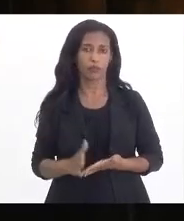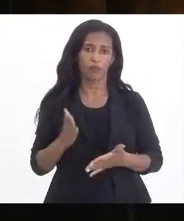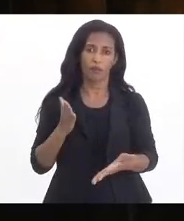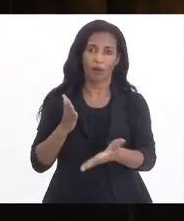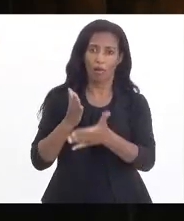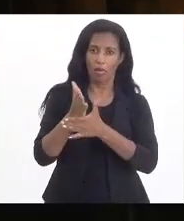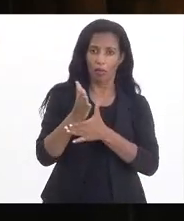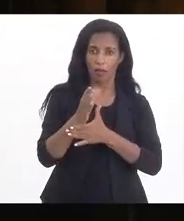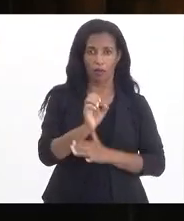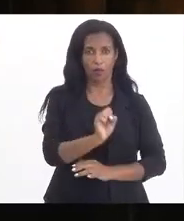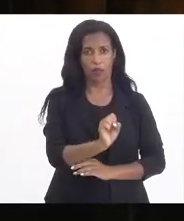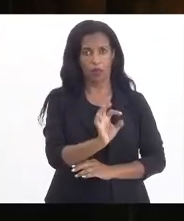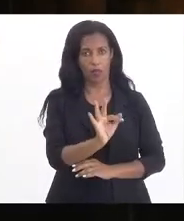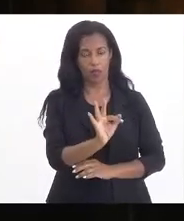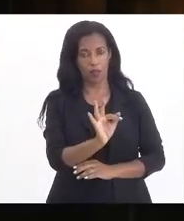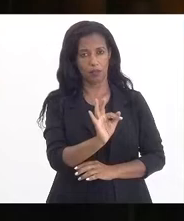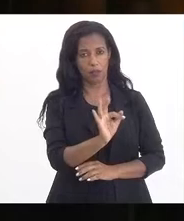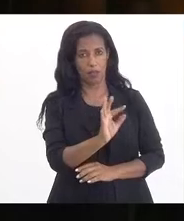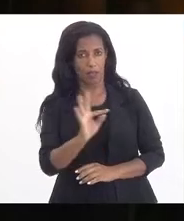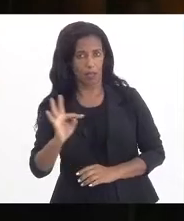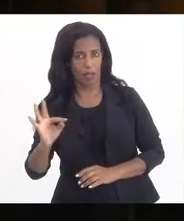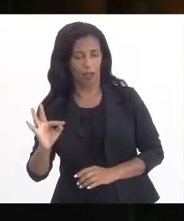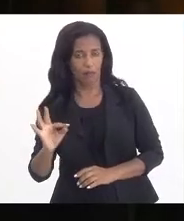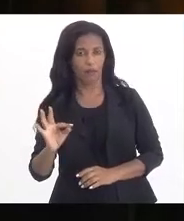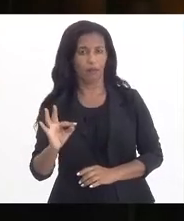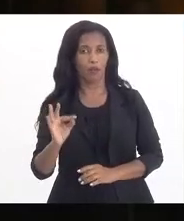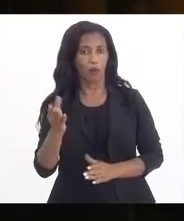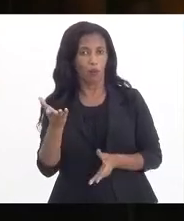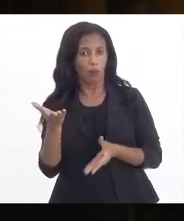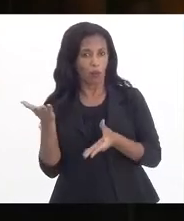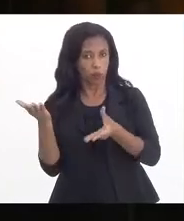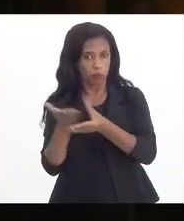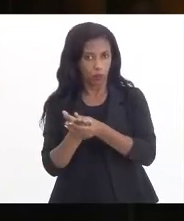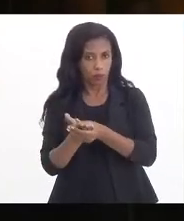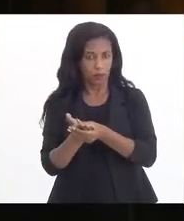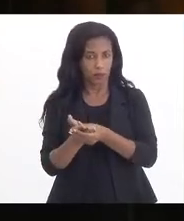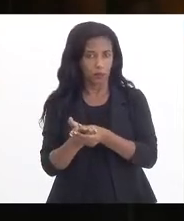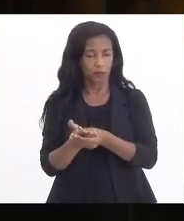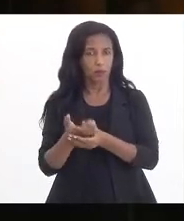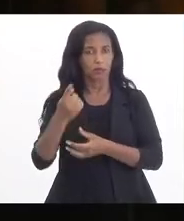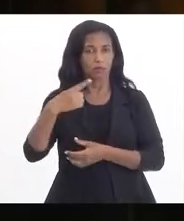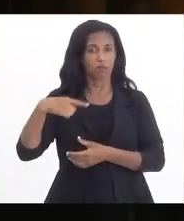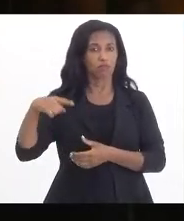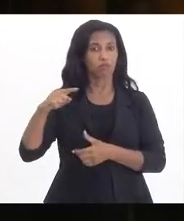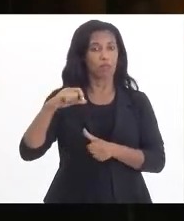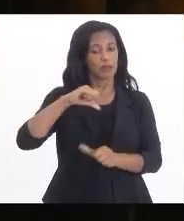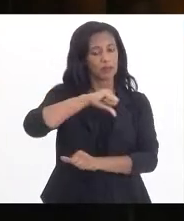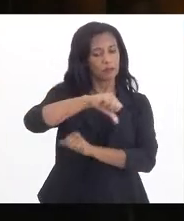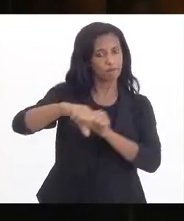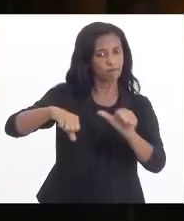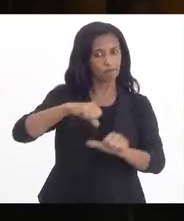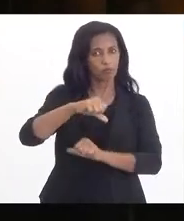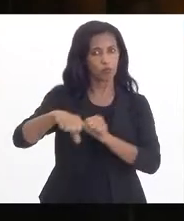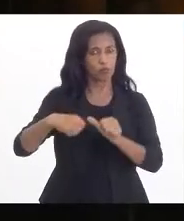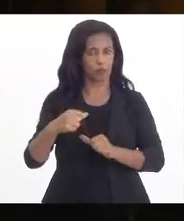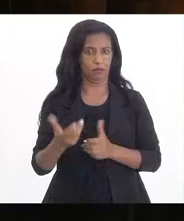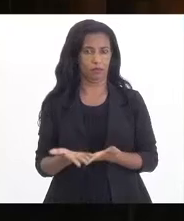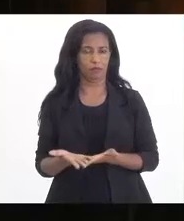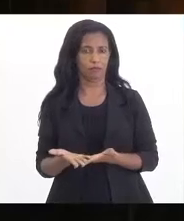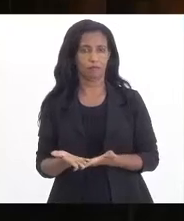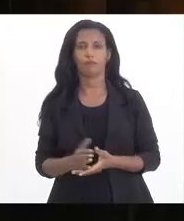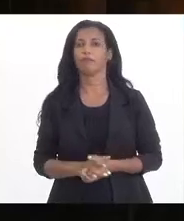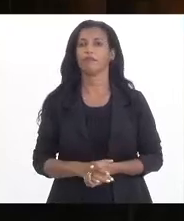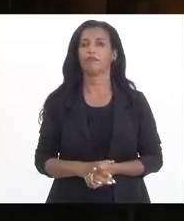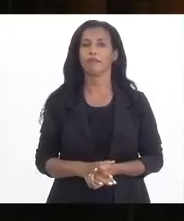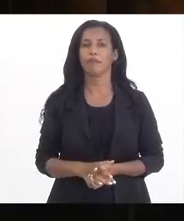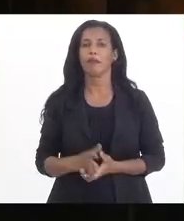entrar no Supremo com embargos declaratórios para que esses efeitos sejam modulados, isto é,